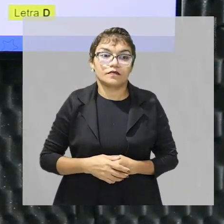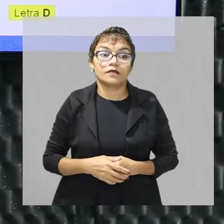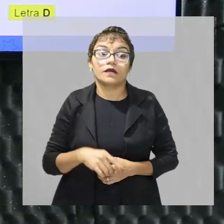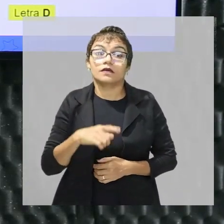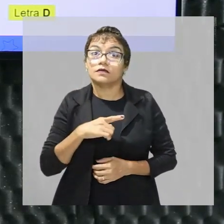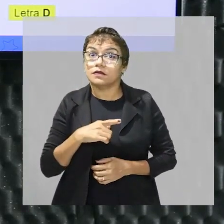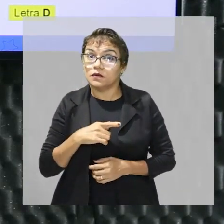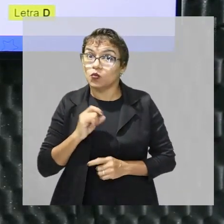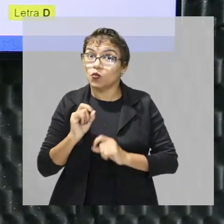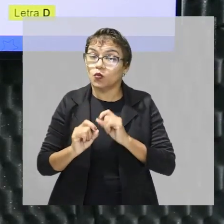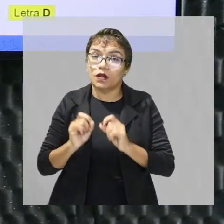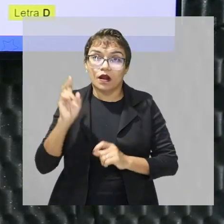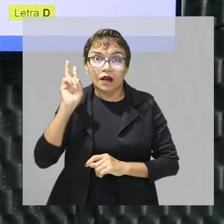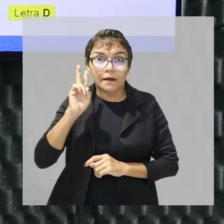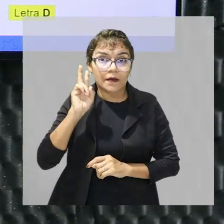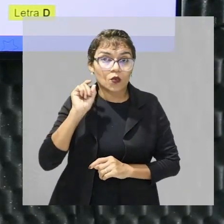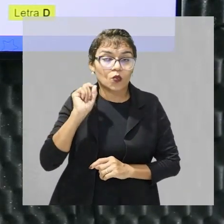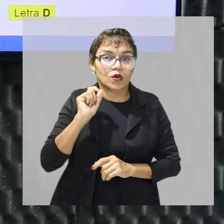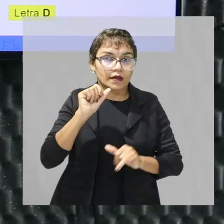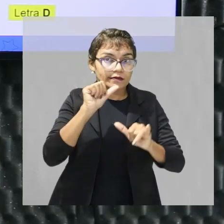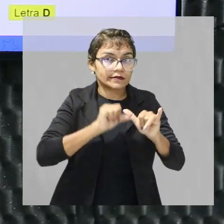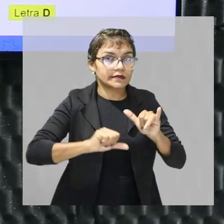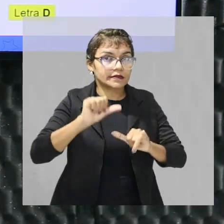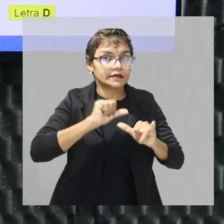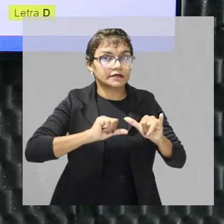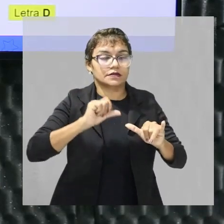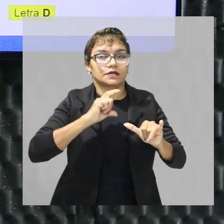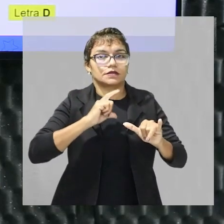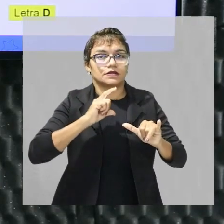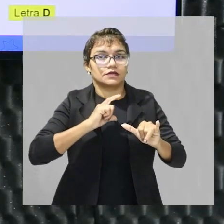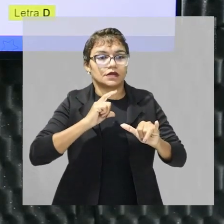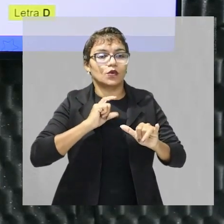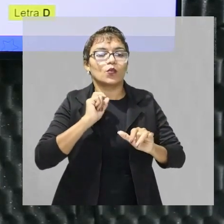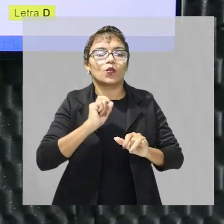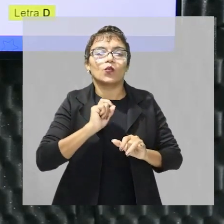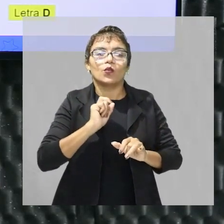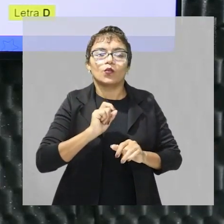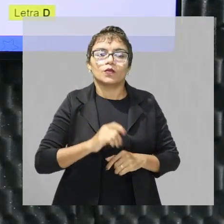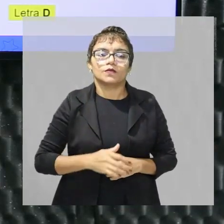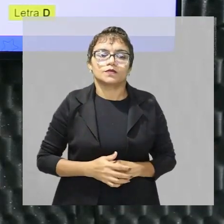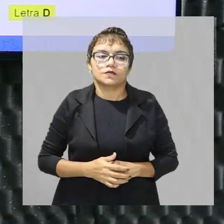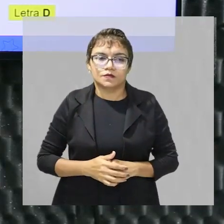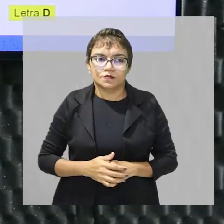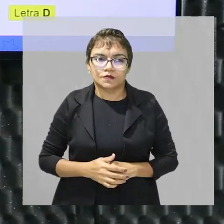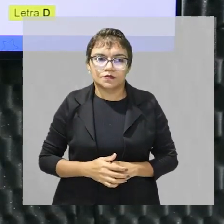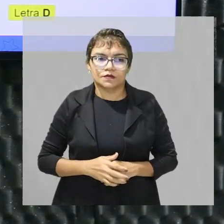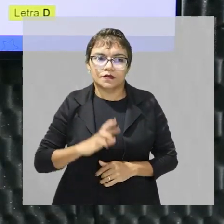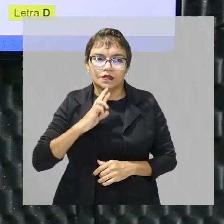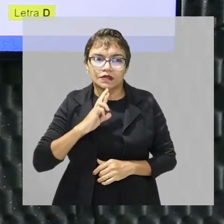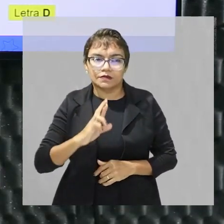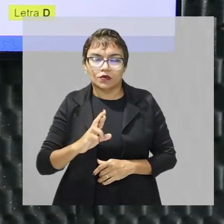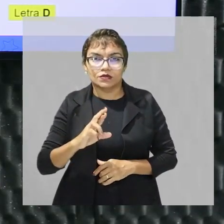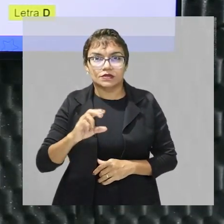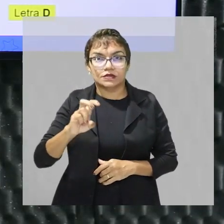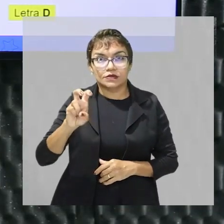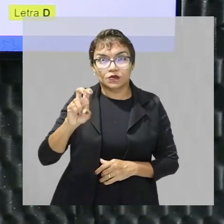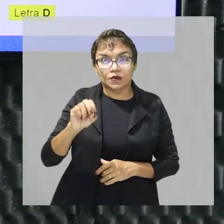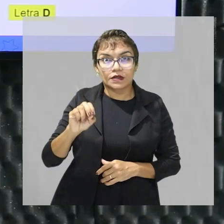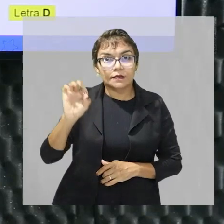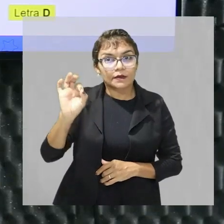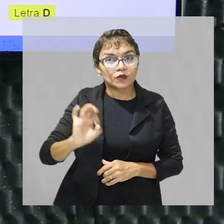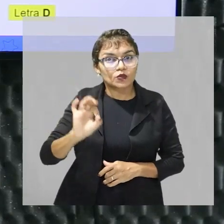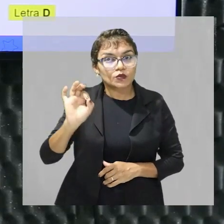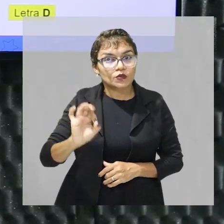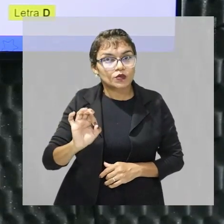que nós temos que lembrar que essa reação é uma reação que tem um rendimento de 50%,